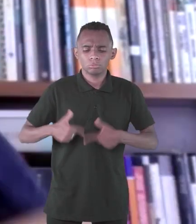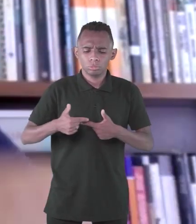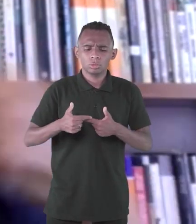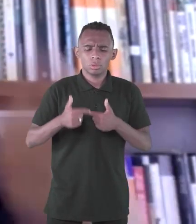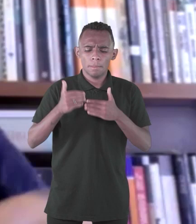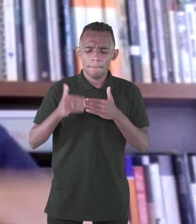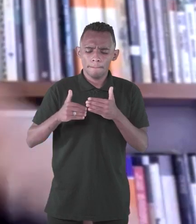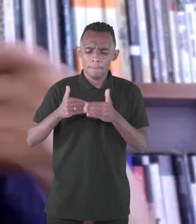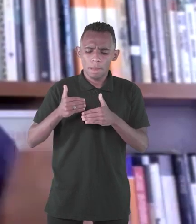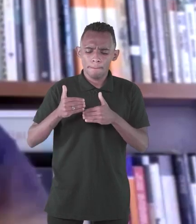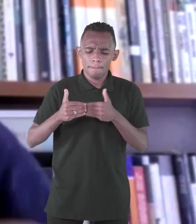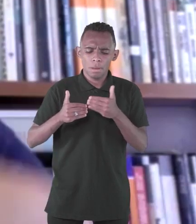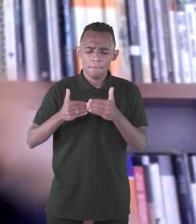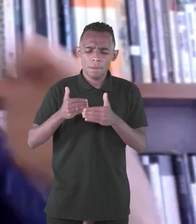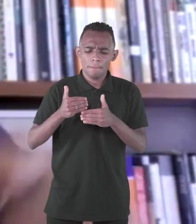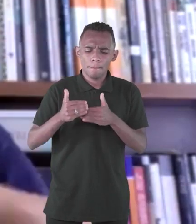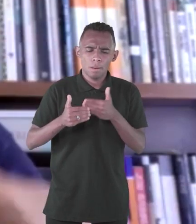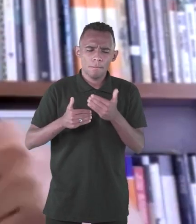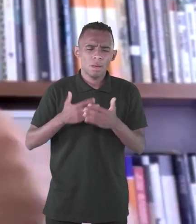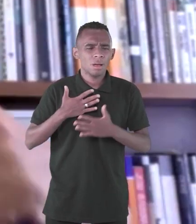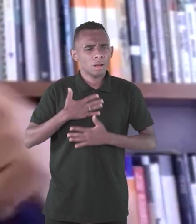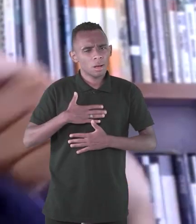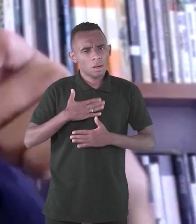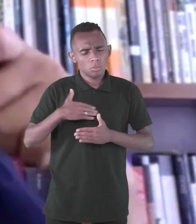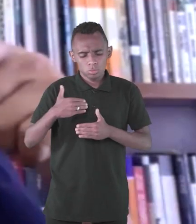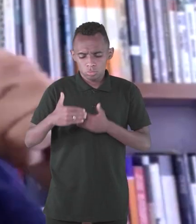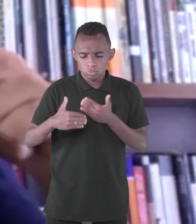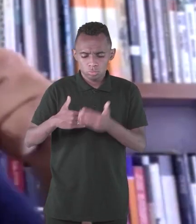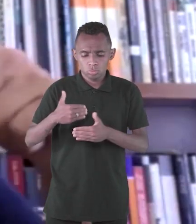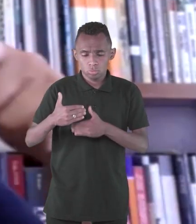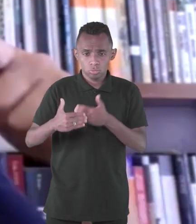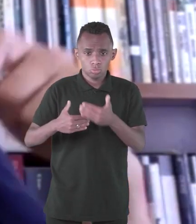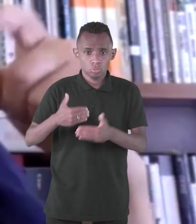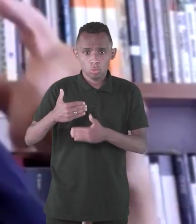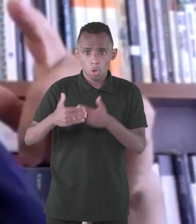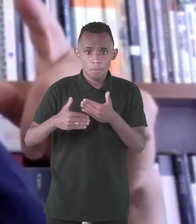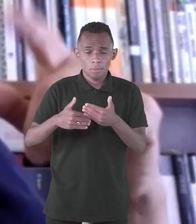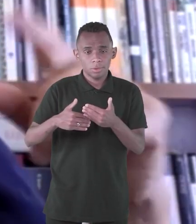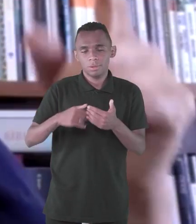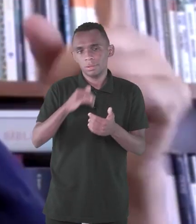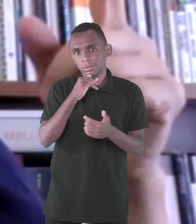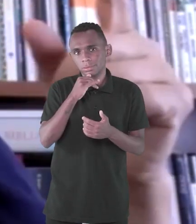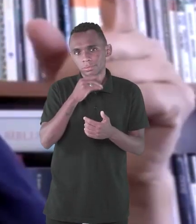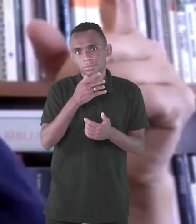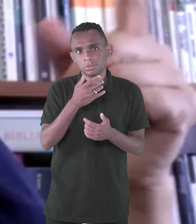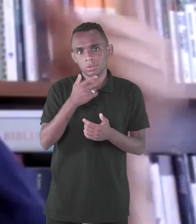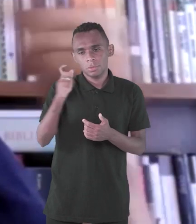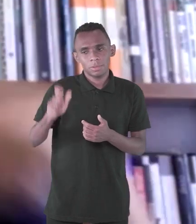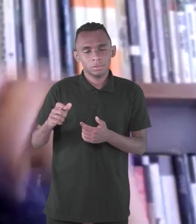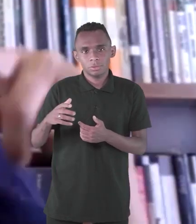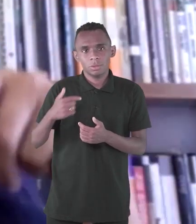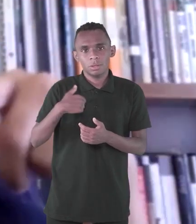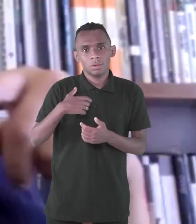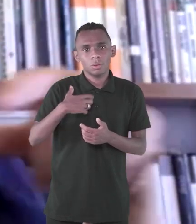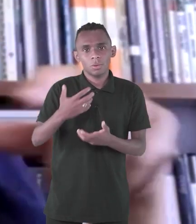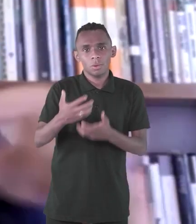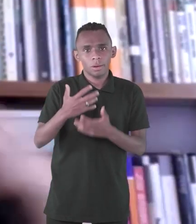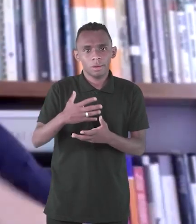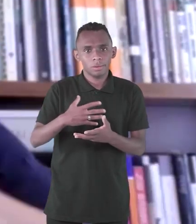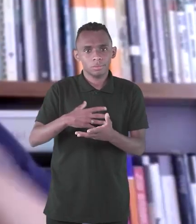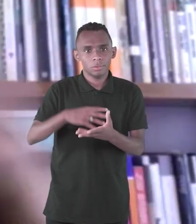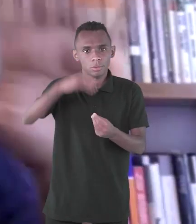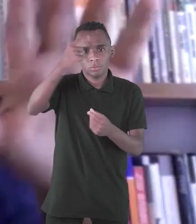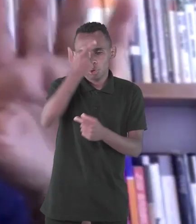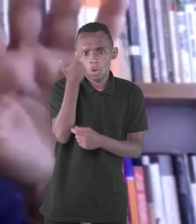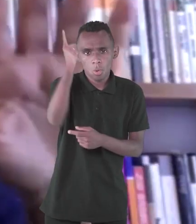como formiguinha, né, fazendo aquele trabalho, como diz Itamar Assunção, na próxima encarnação eu quero nascer cigarra,